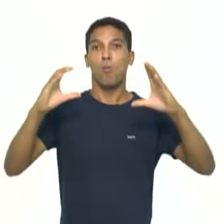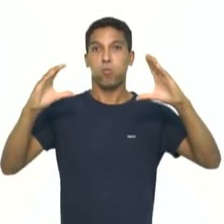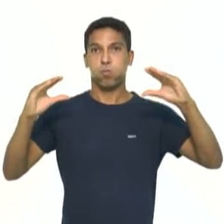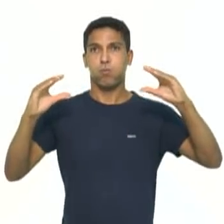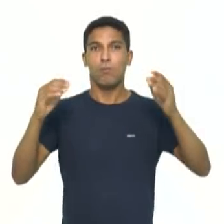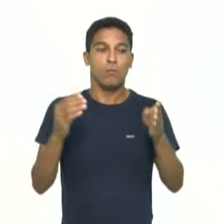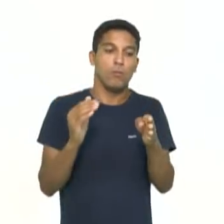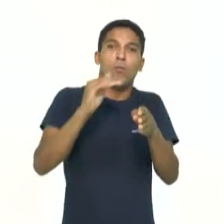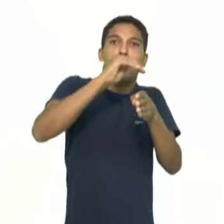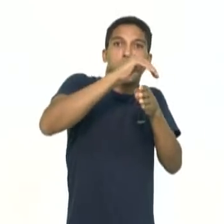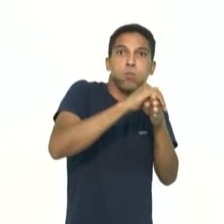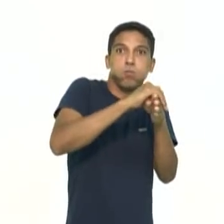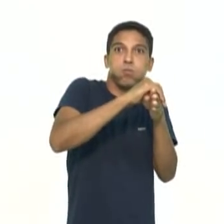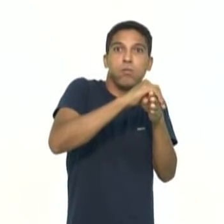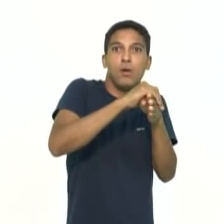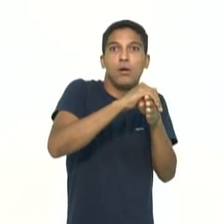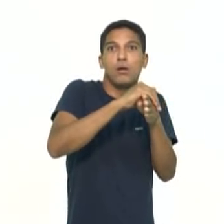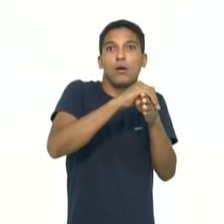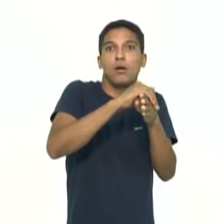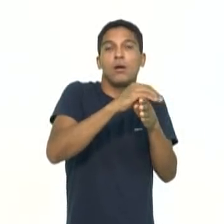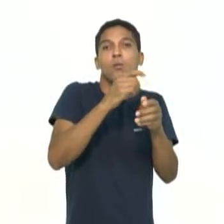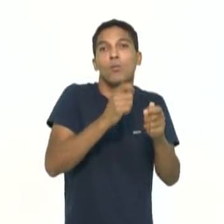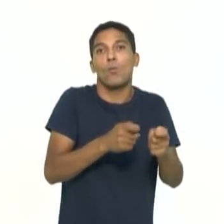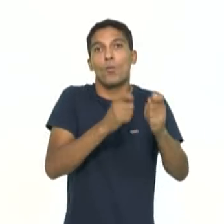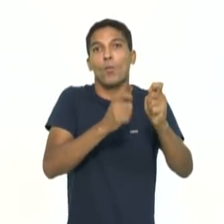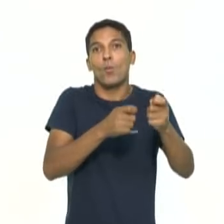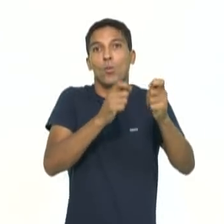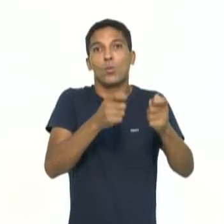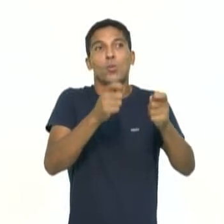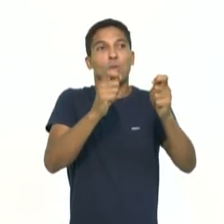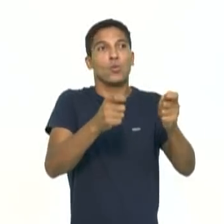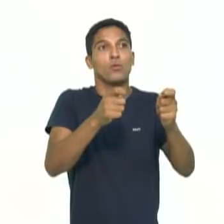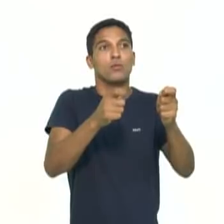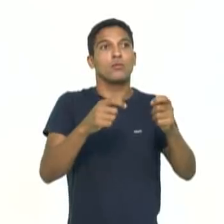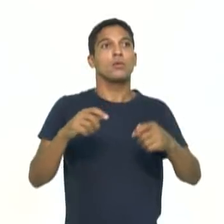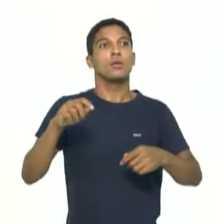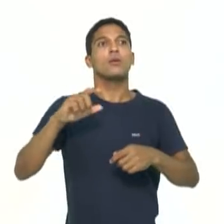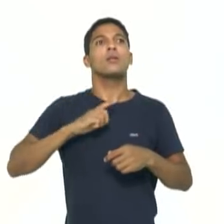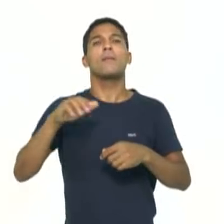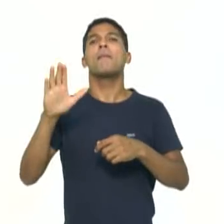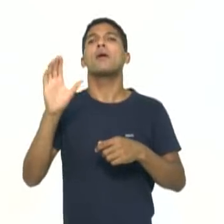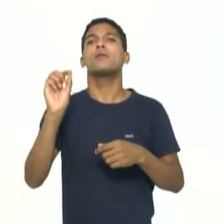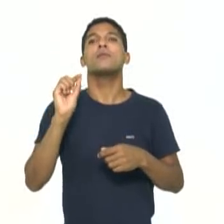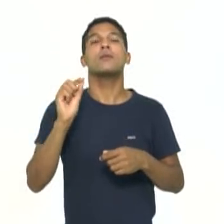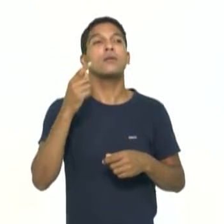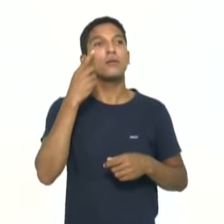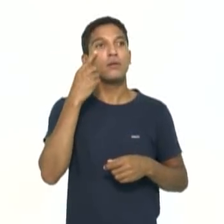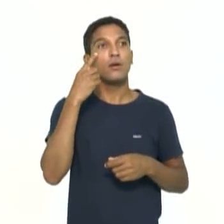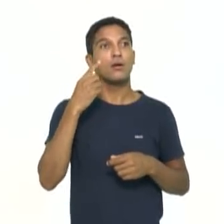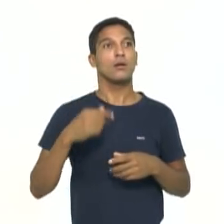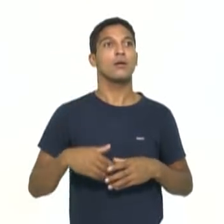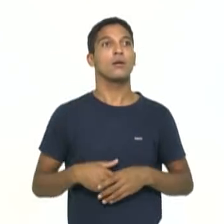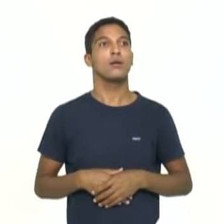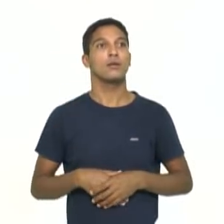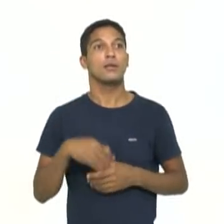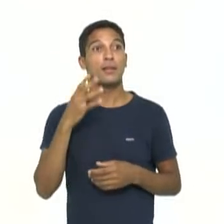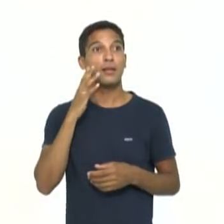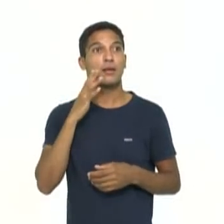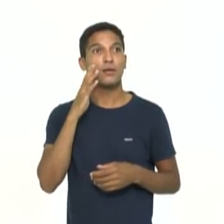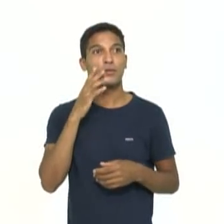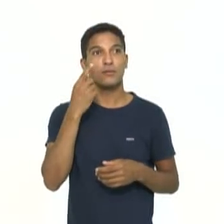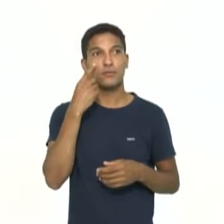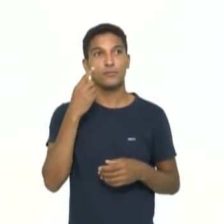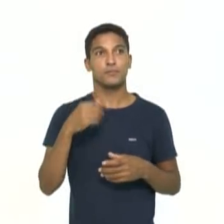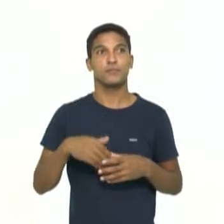de bruacas. Certo? O que mais nós temos aqui, professora? Olha que bacana! Isso daqui, a professora Gorete